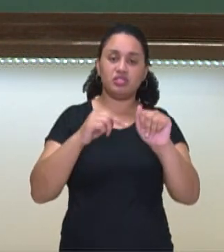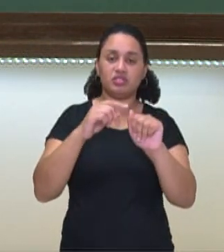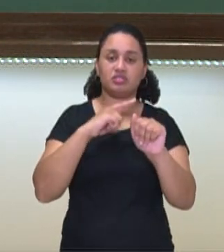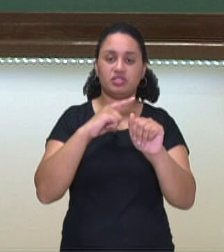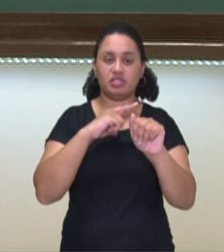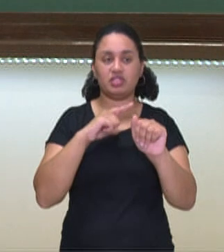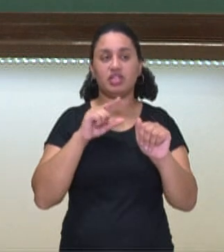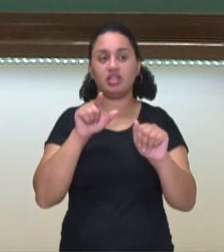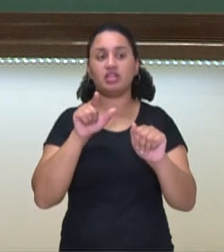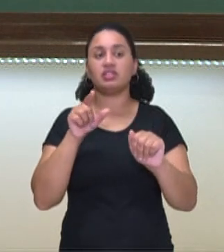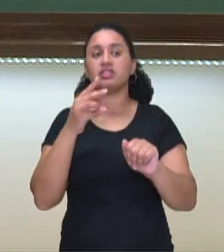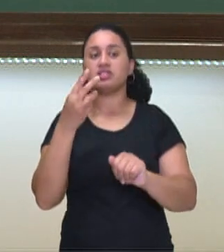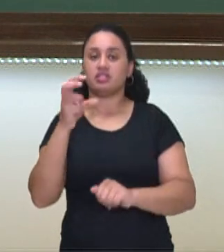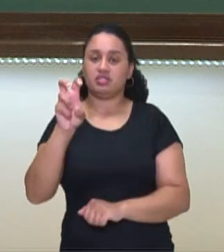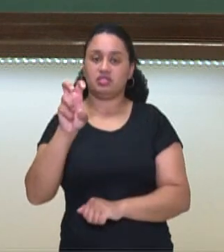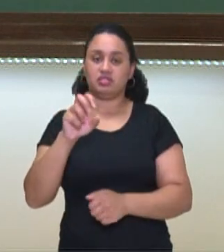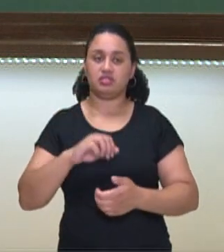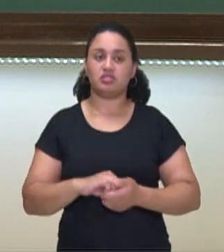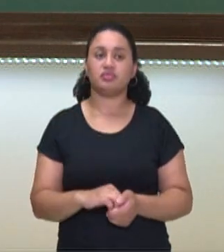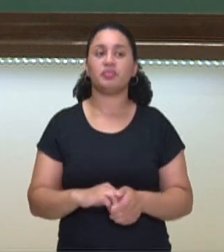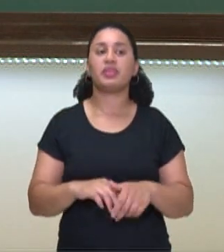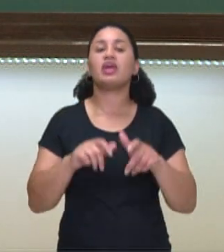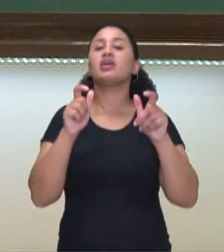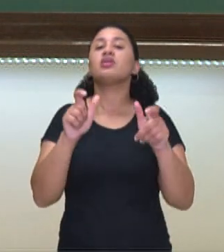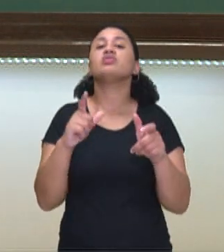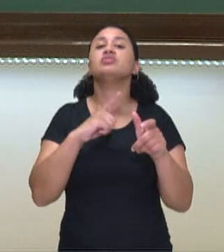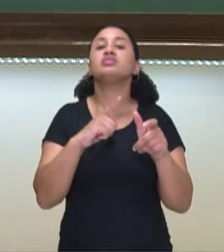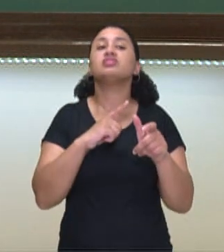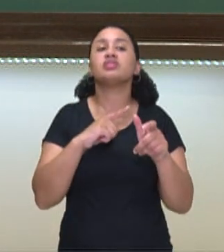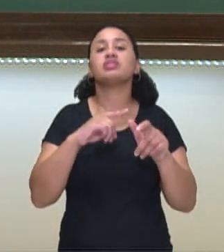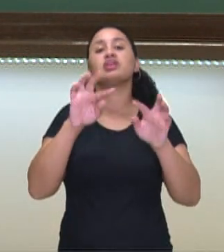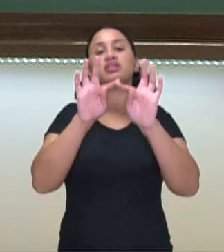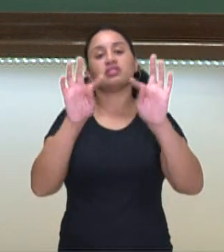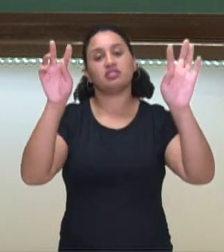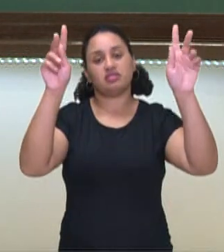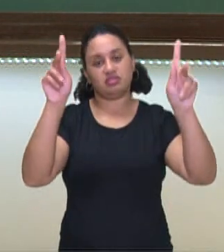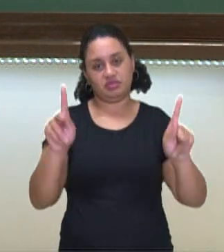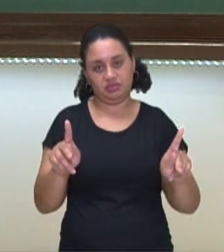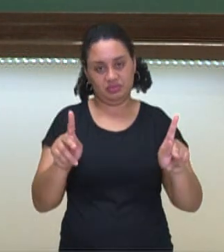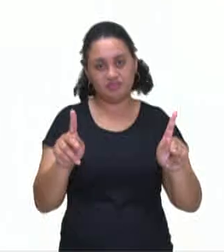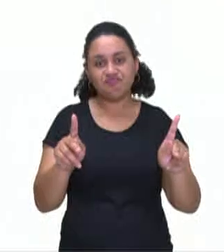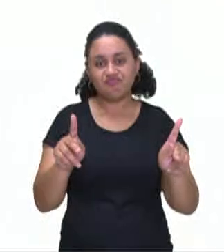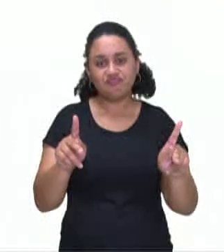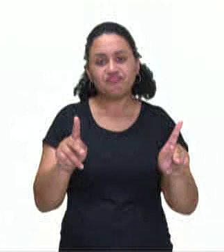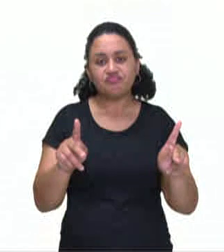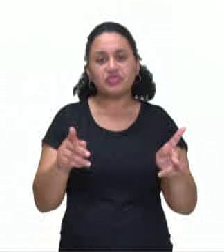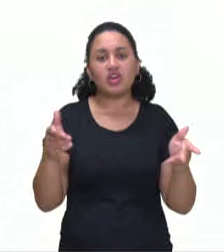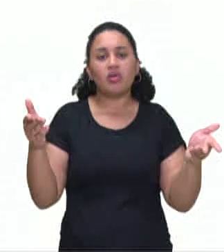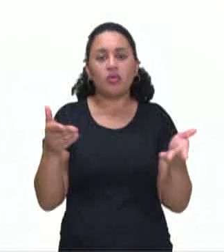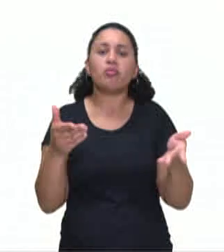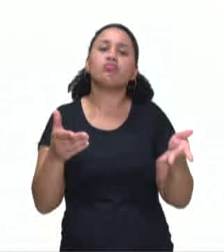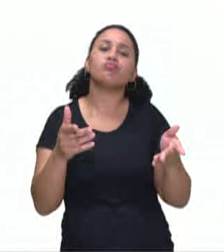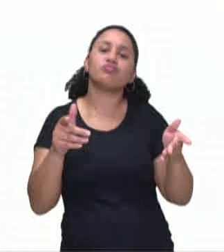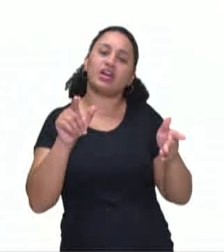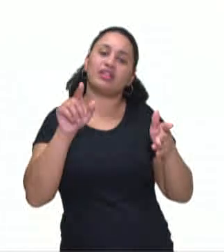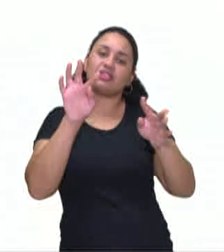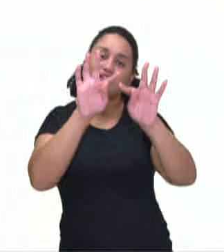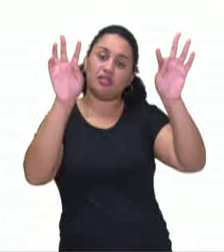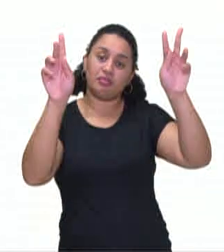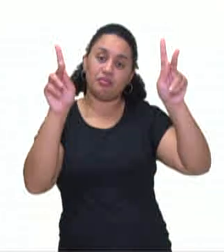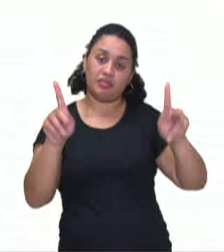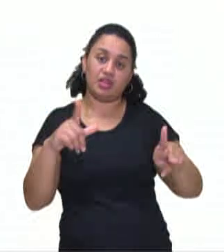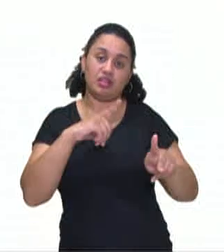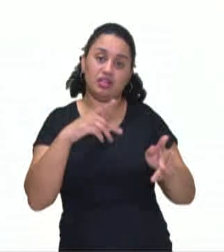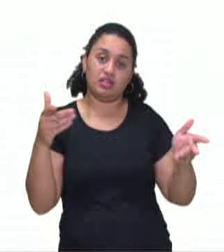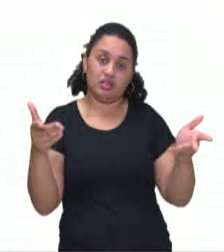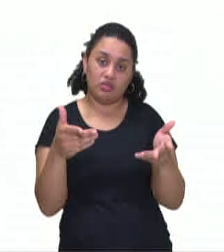a 35. E isso está expresso na tabela periódica, na atual tabela periódica. Não é um